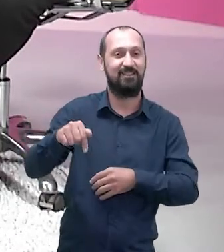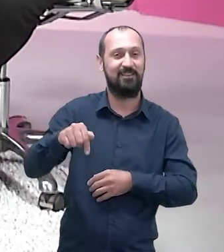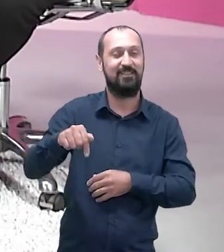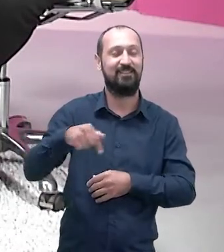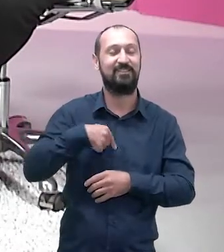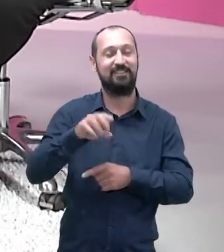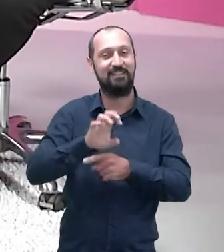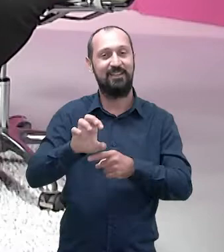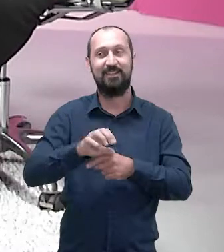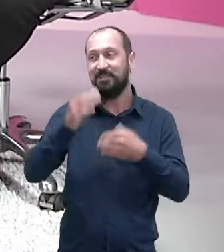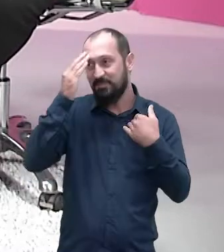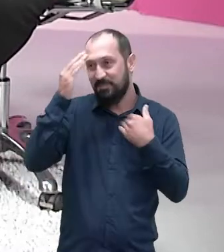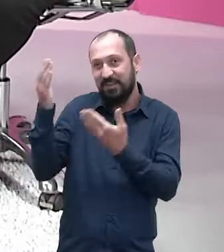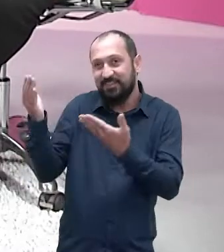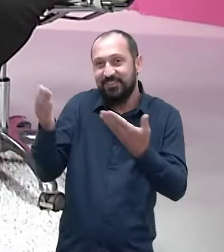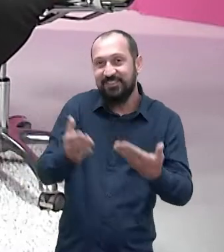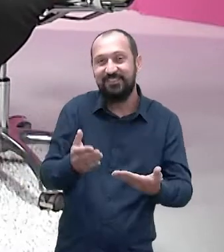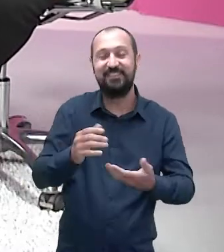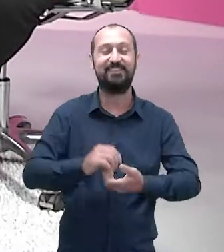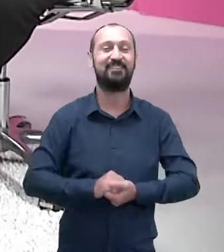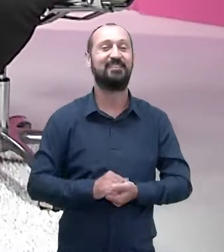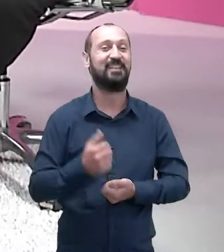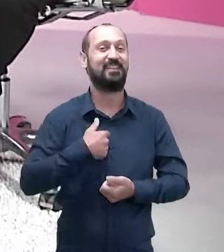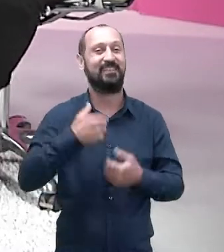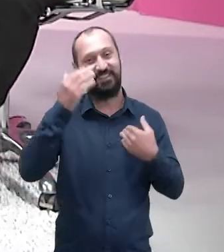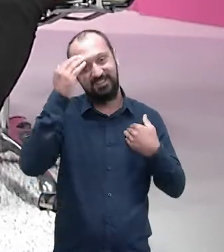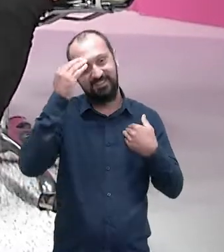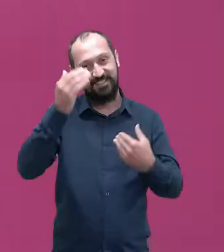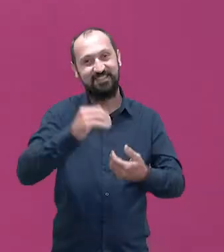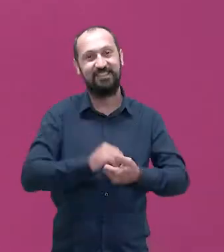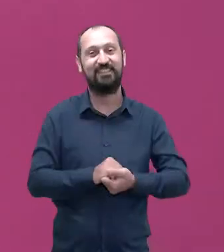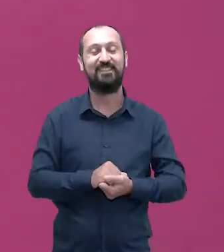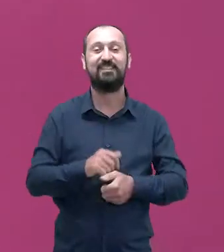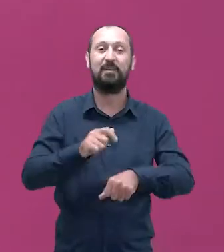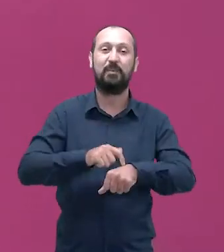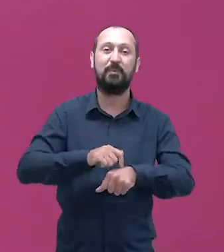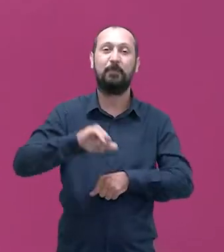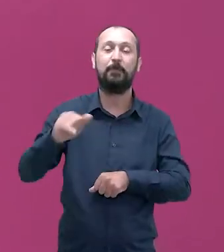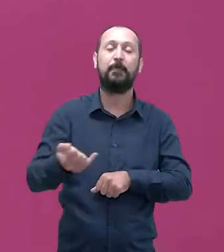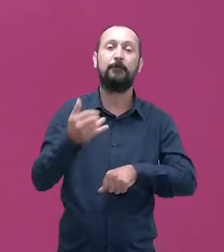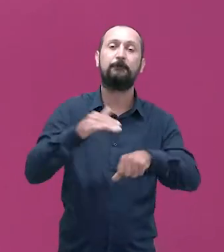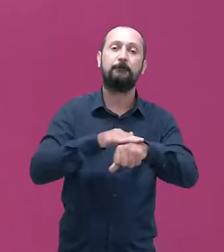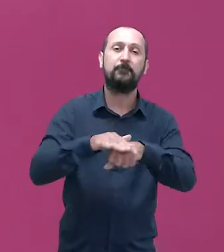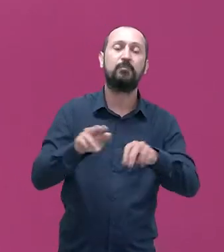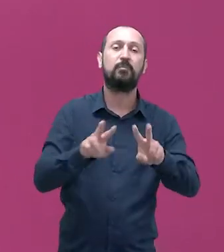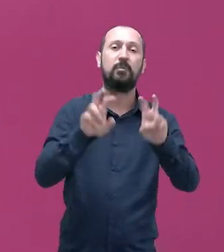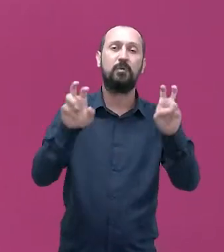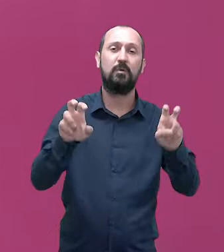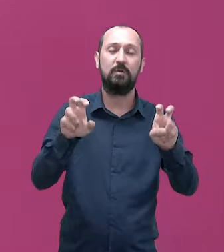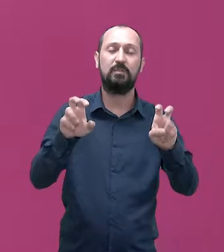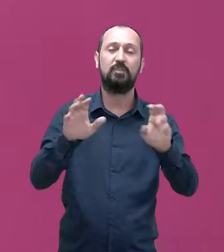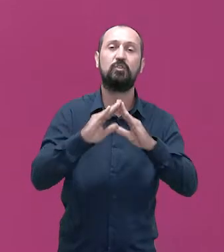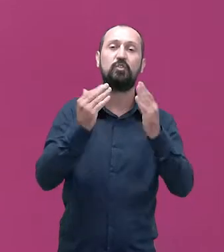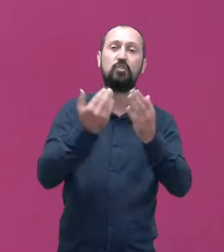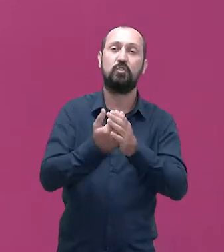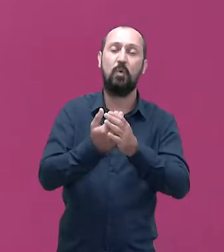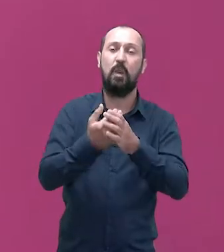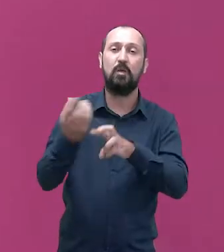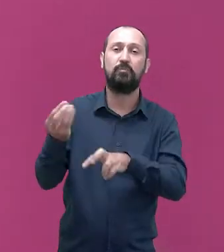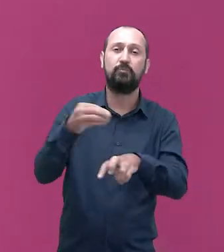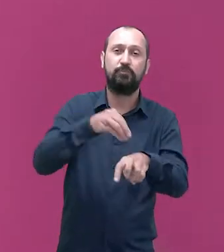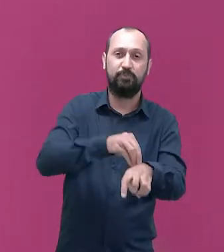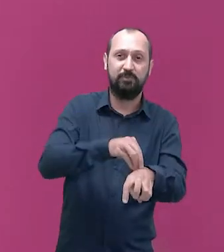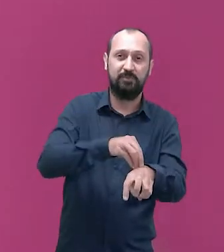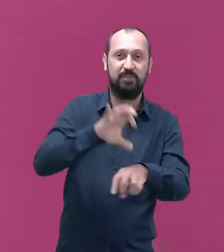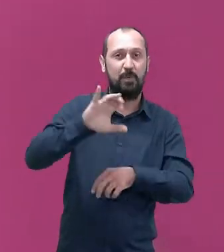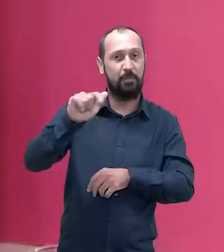Seja bem-vindo, Rodrigo. Obrigada por aceitar nosso convite. Eu que agradeço pela oportunidade de falar sobre o transporte escolar